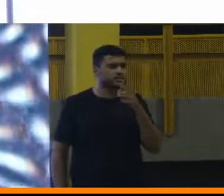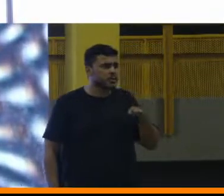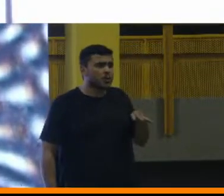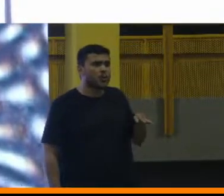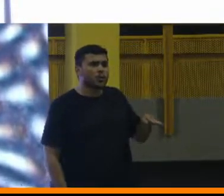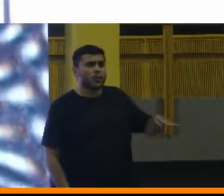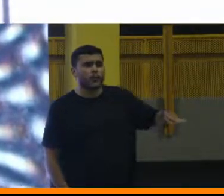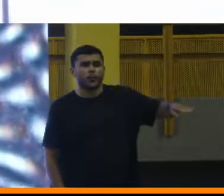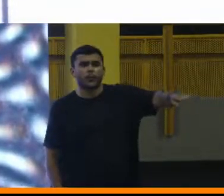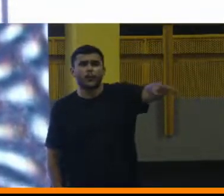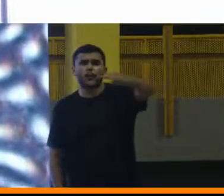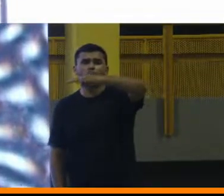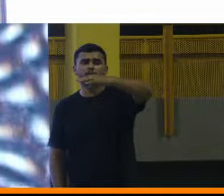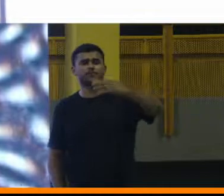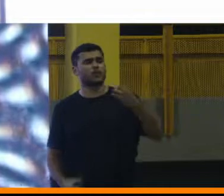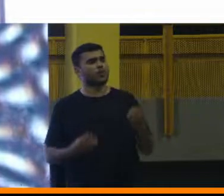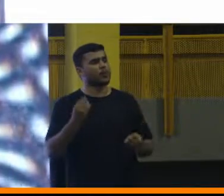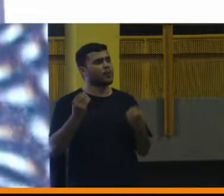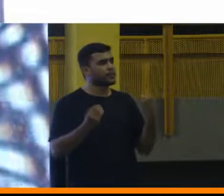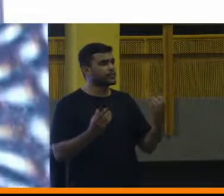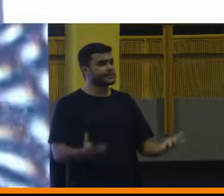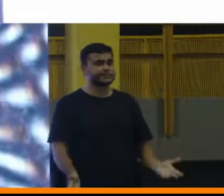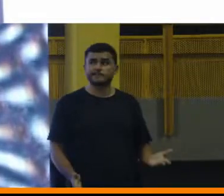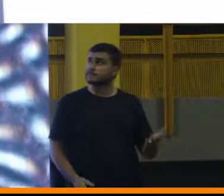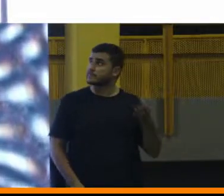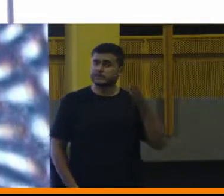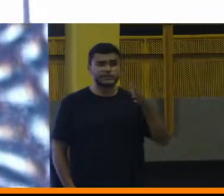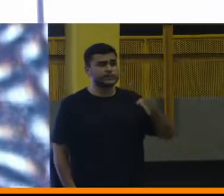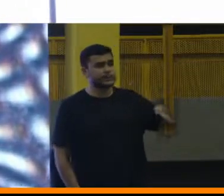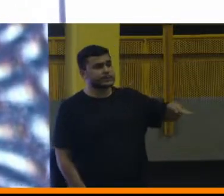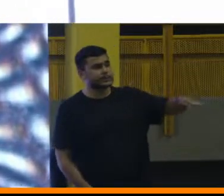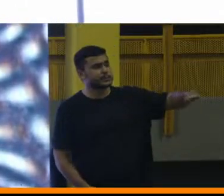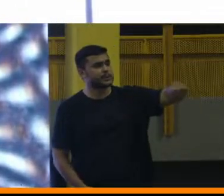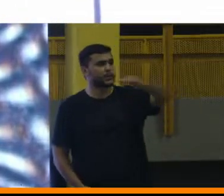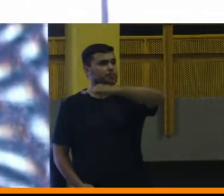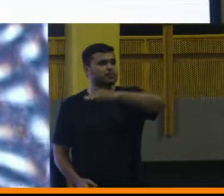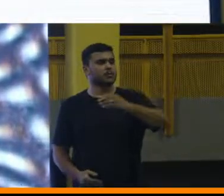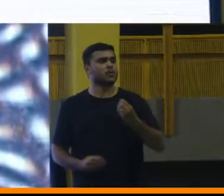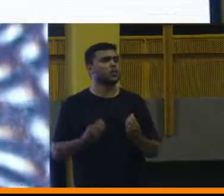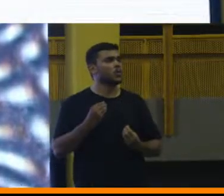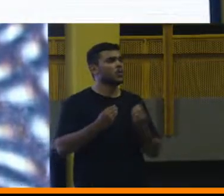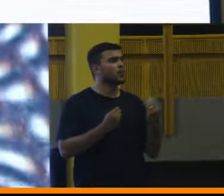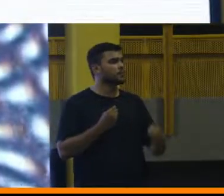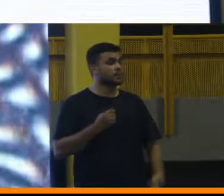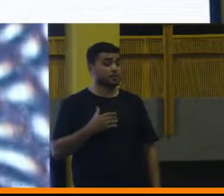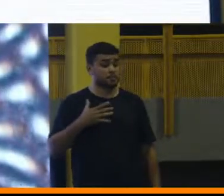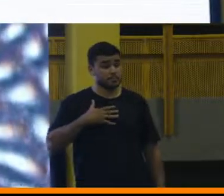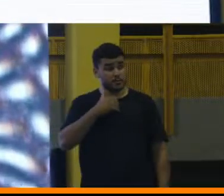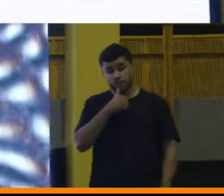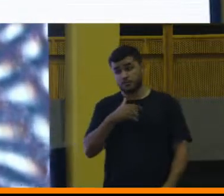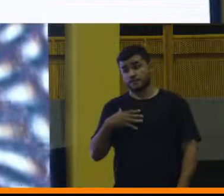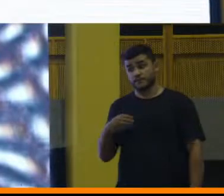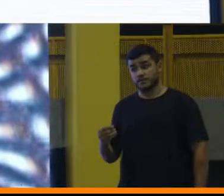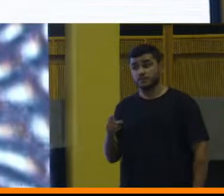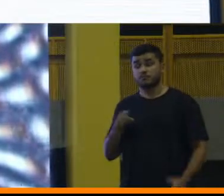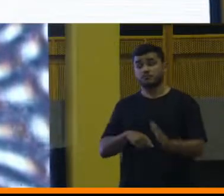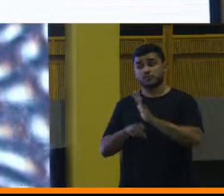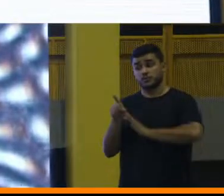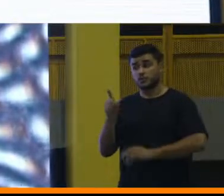os corredores vão fazer? Aí eu perguntei para Maria, como é que você está vendo eles fazerem a curva?